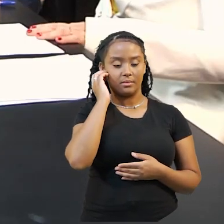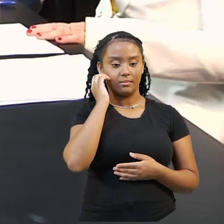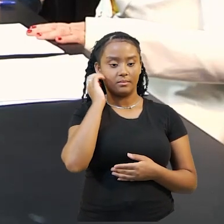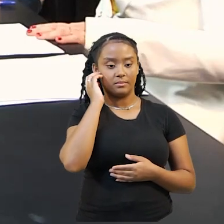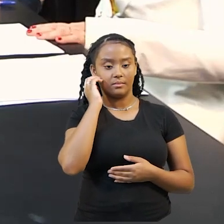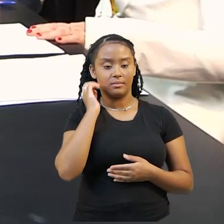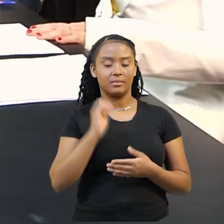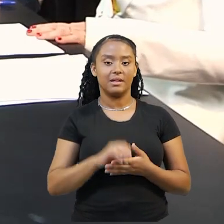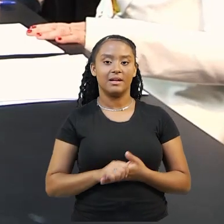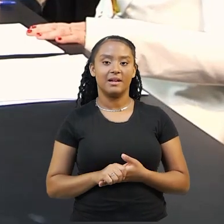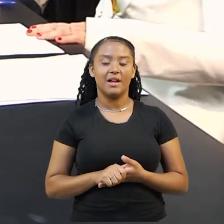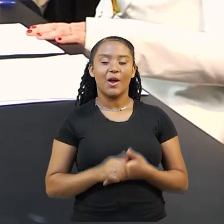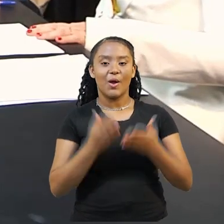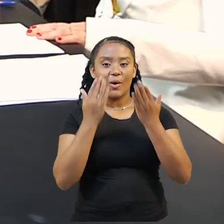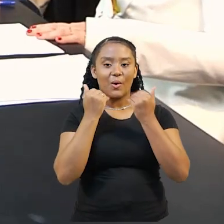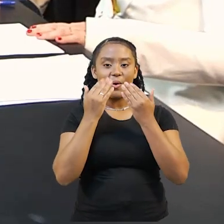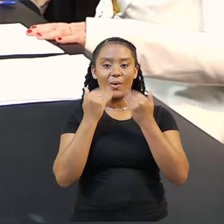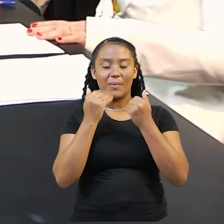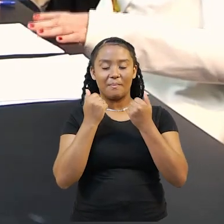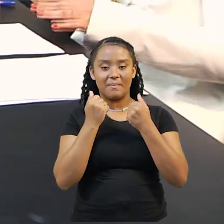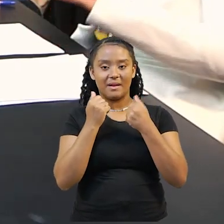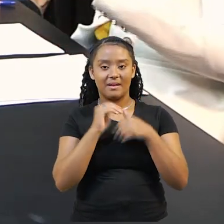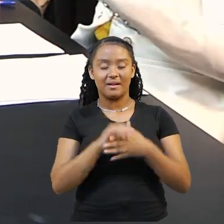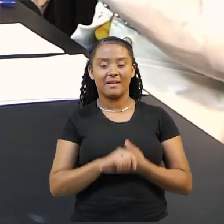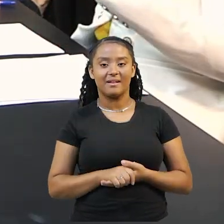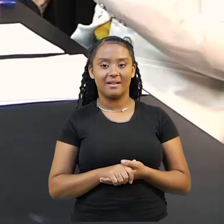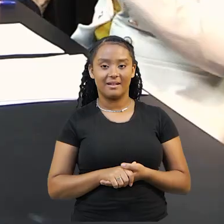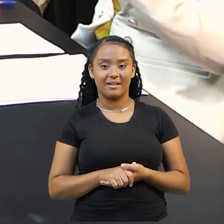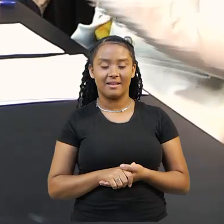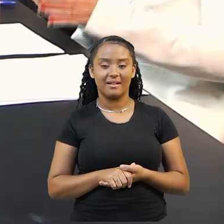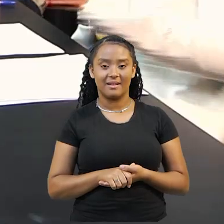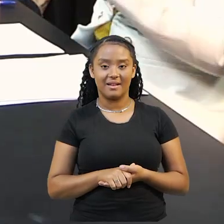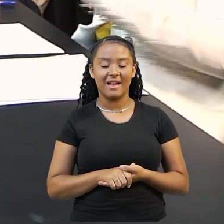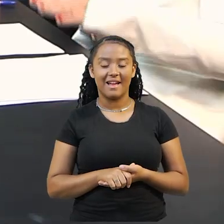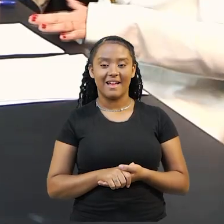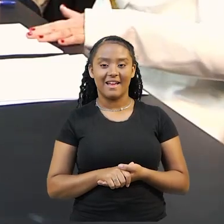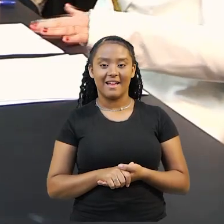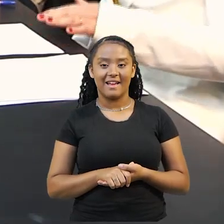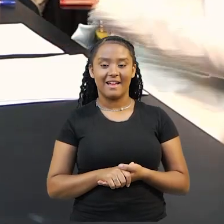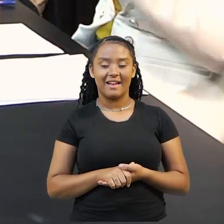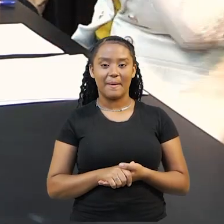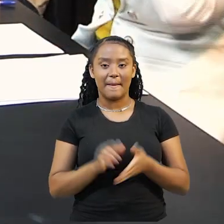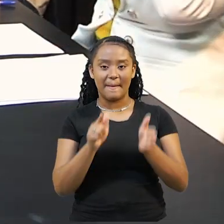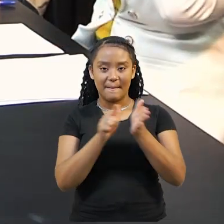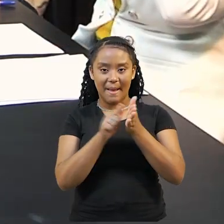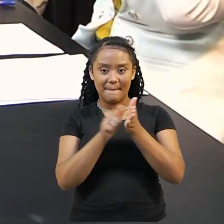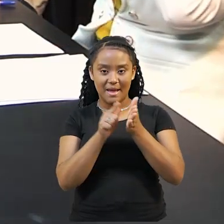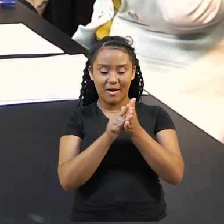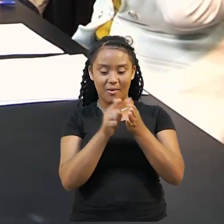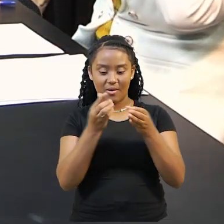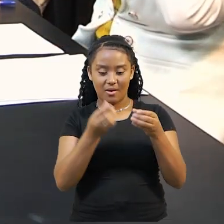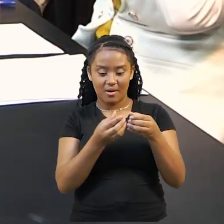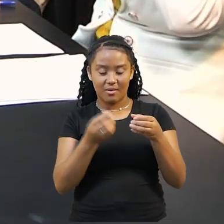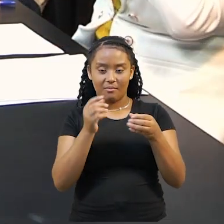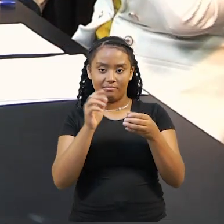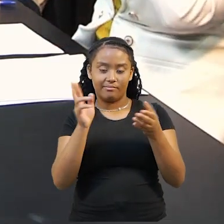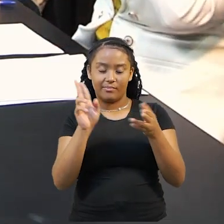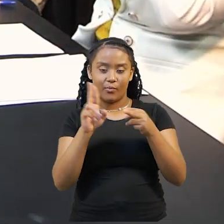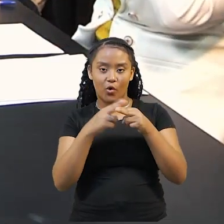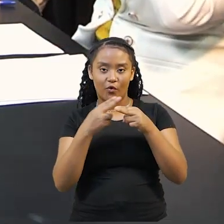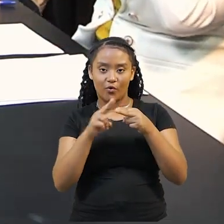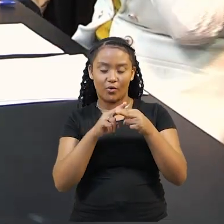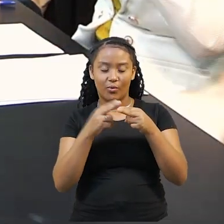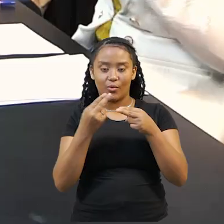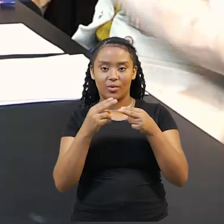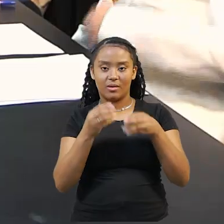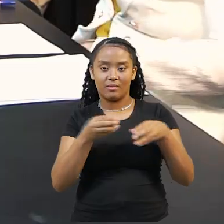é? Comer mais... Desembrulhar ou descascar? Descascar, exatamente. Desembrulhar ou descascar,